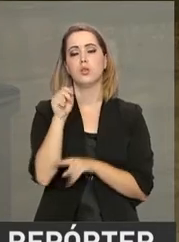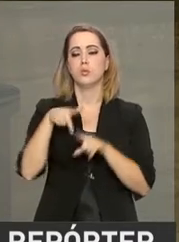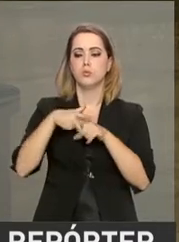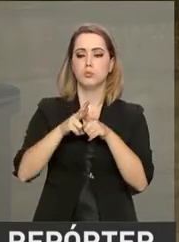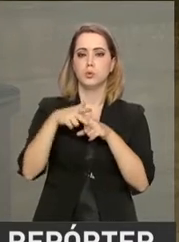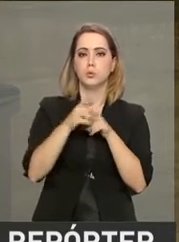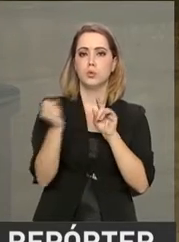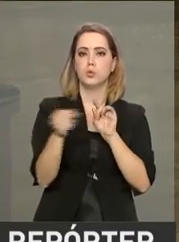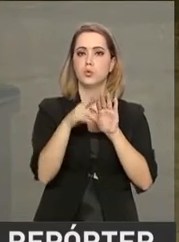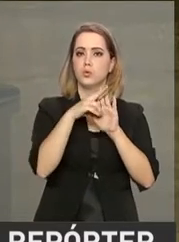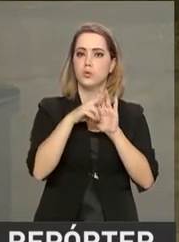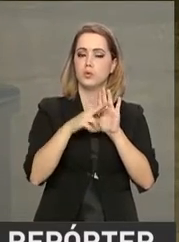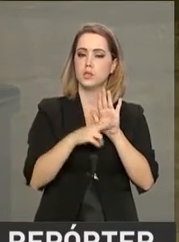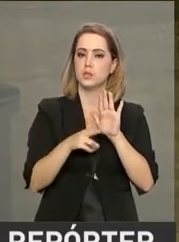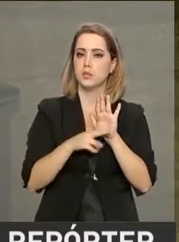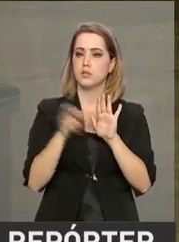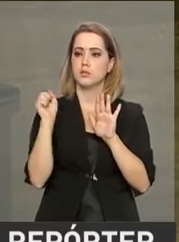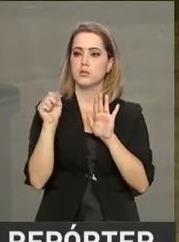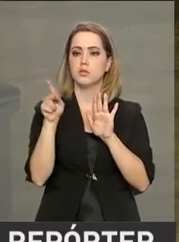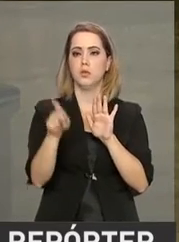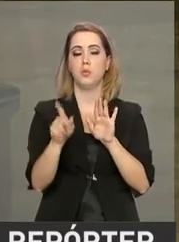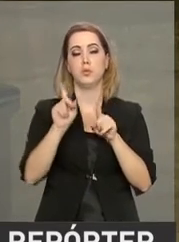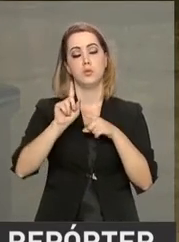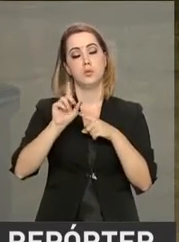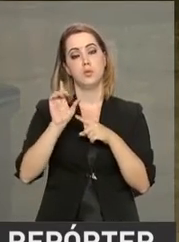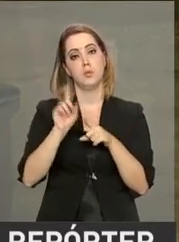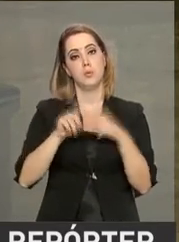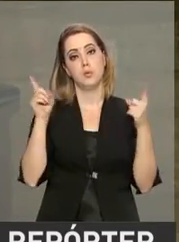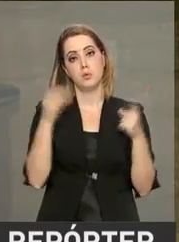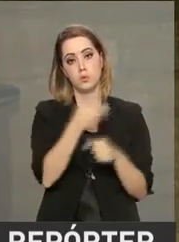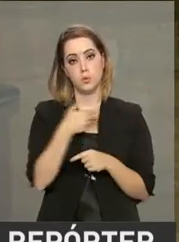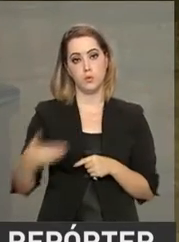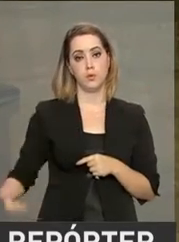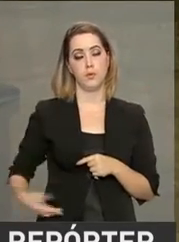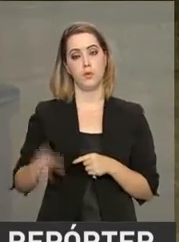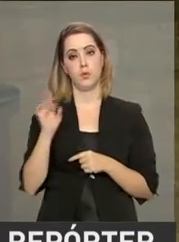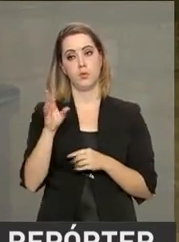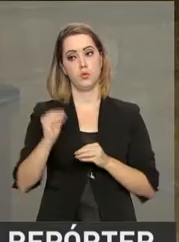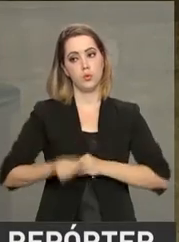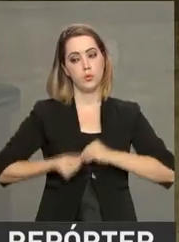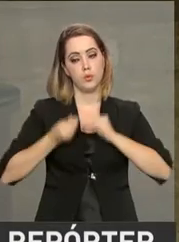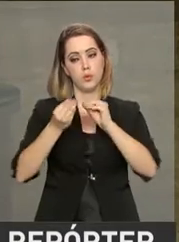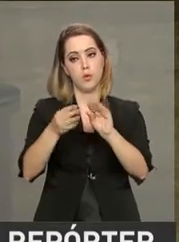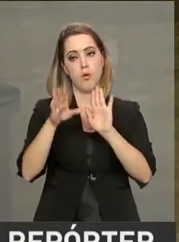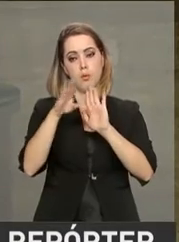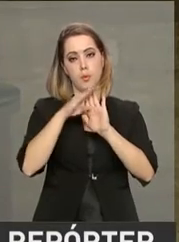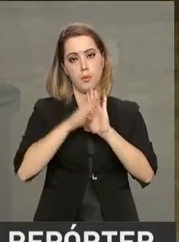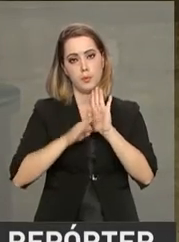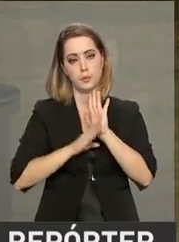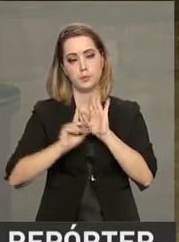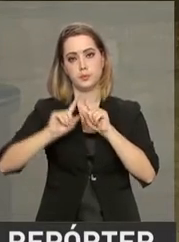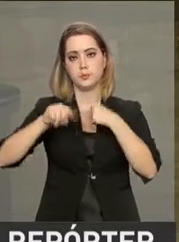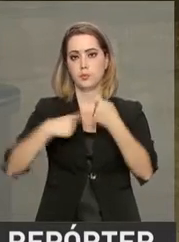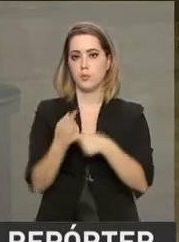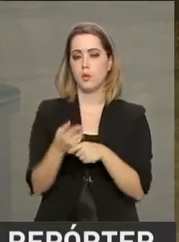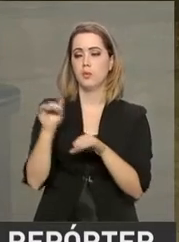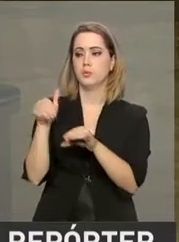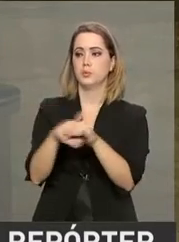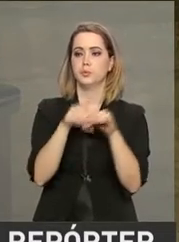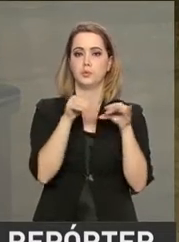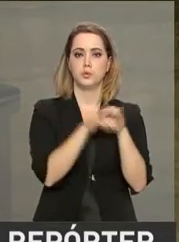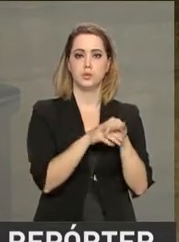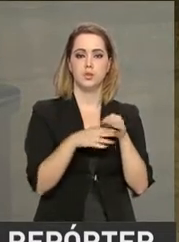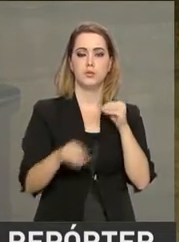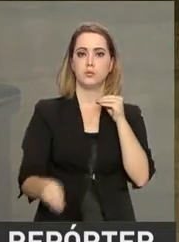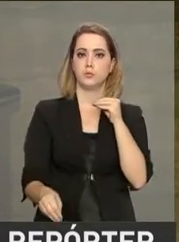Social. O governo só deve enviar, segundo o deputado, o texto da reforma ao Congresso Nacional depois da votação em segundo turno da